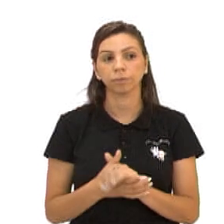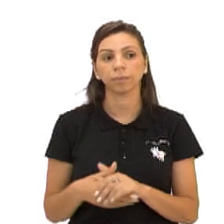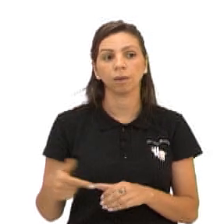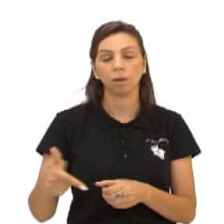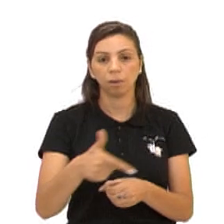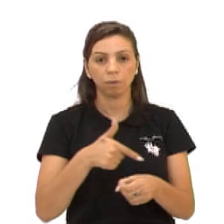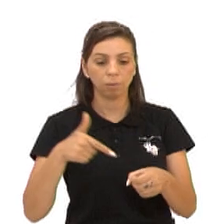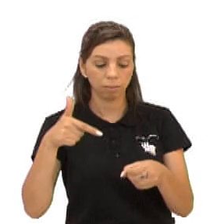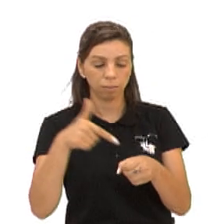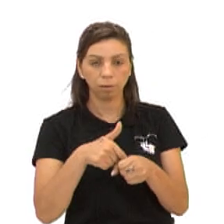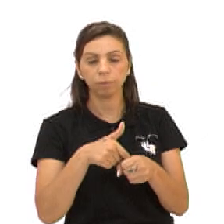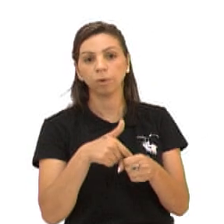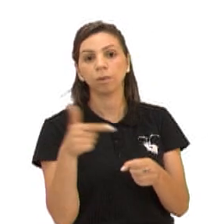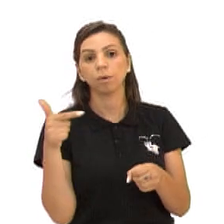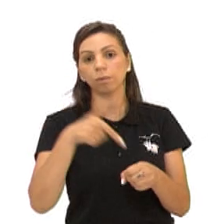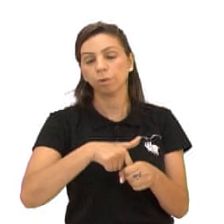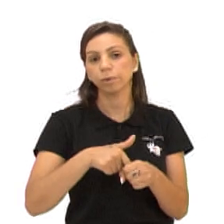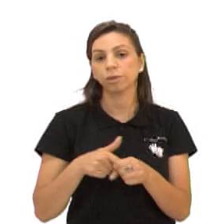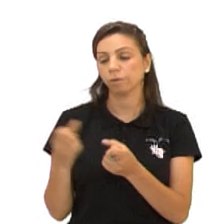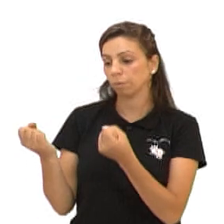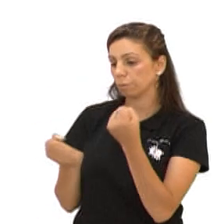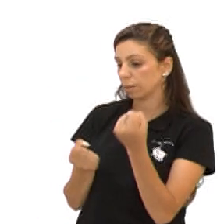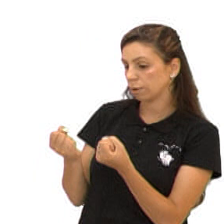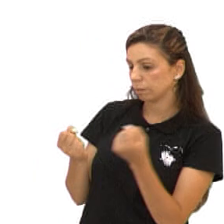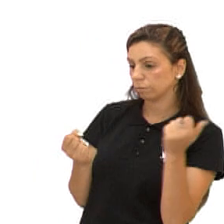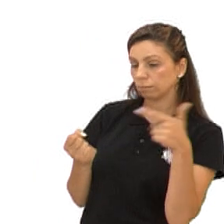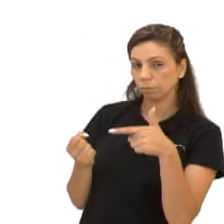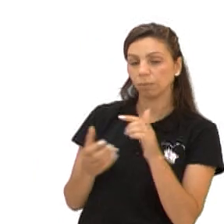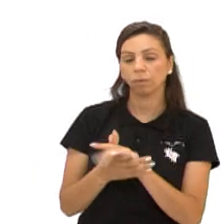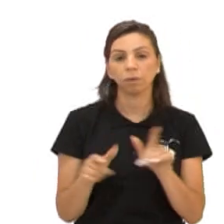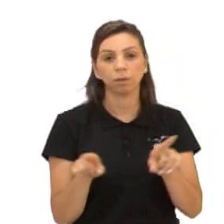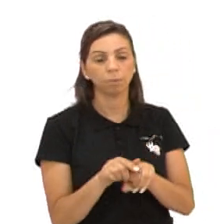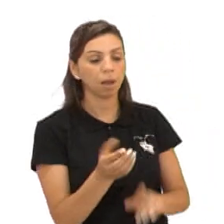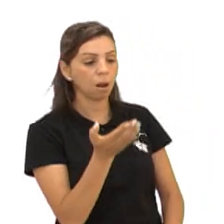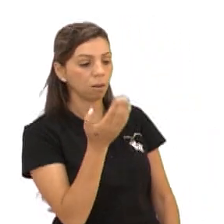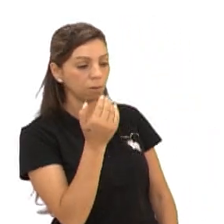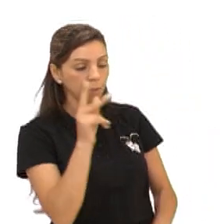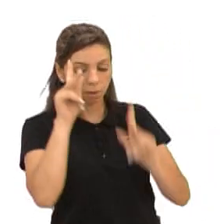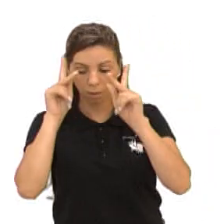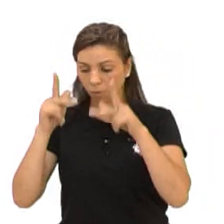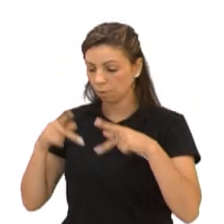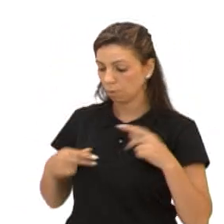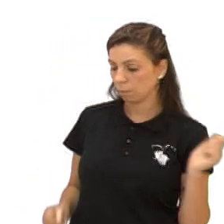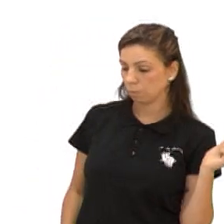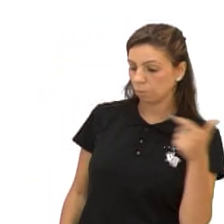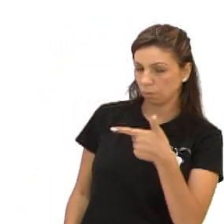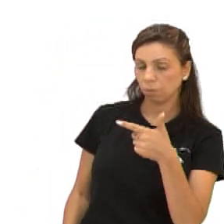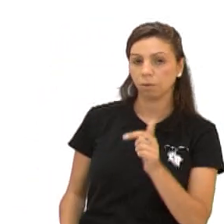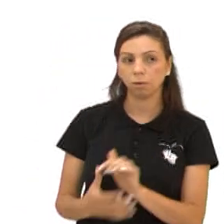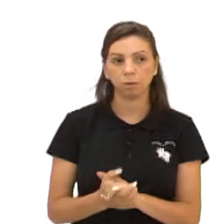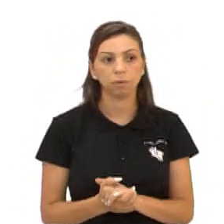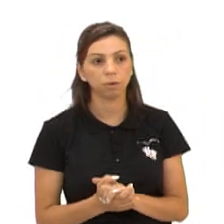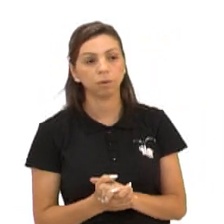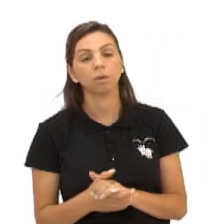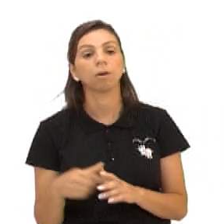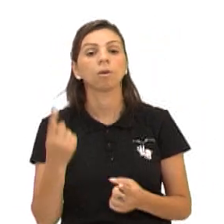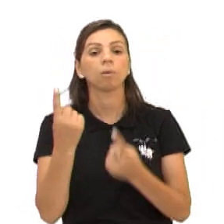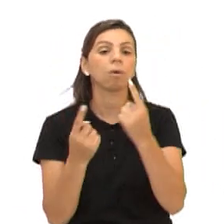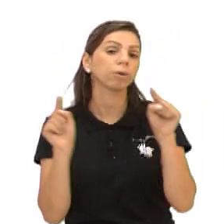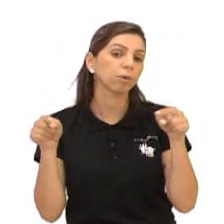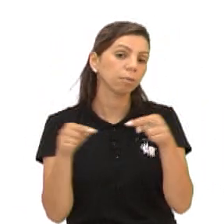carro Tal Qual a alimentação para o ser humano Esse é um argumento veja bem vendo tivo